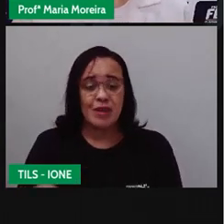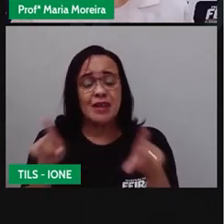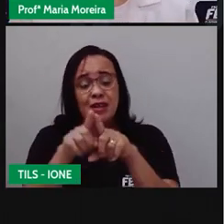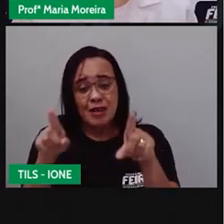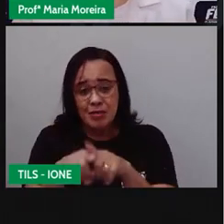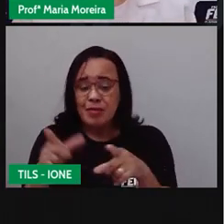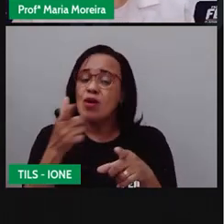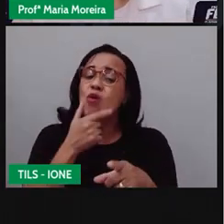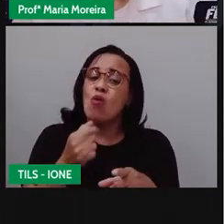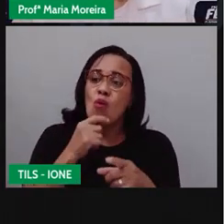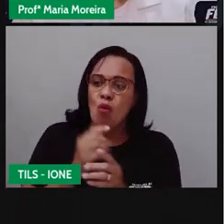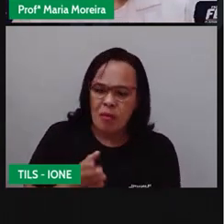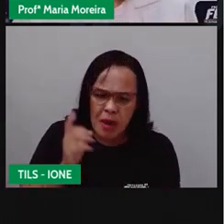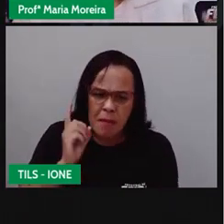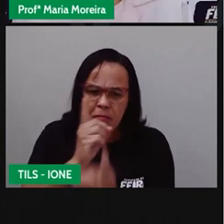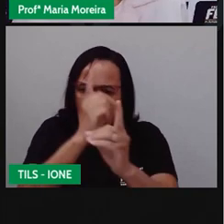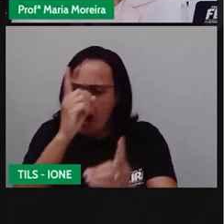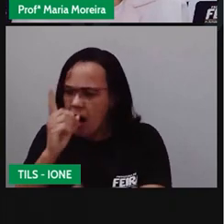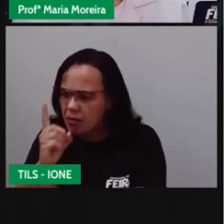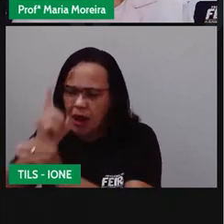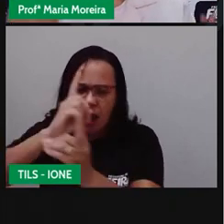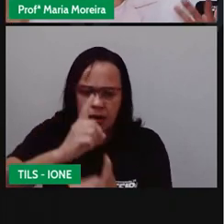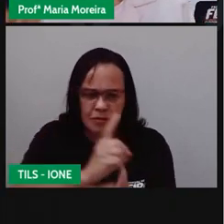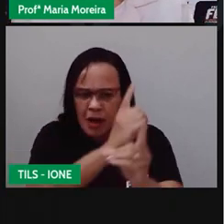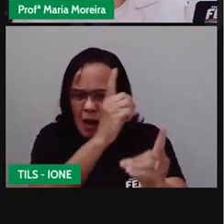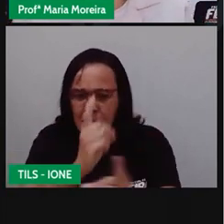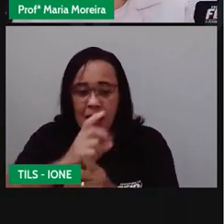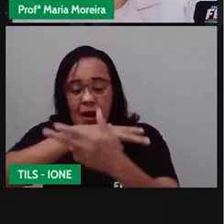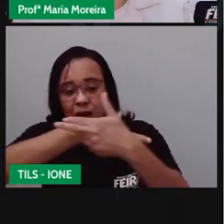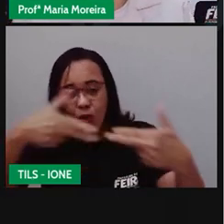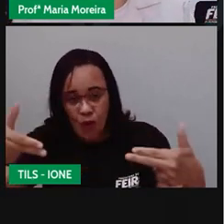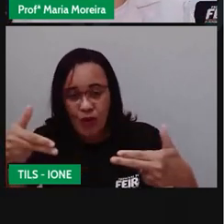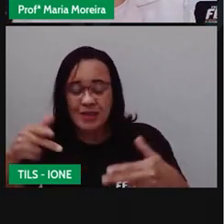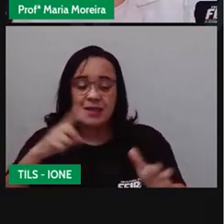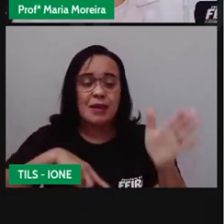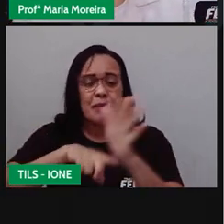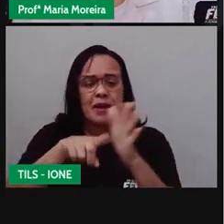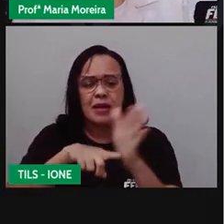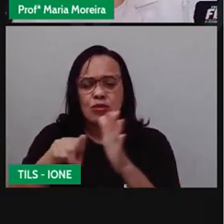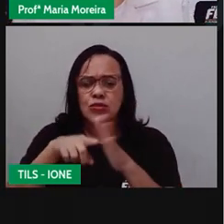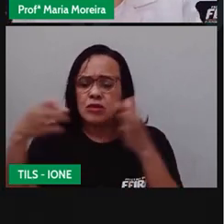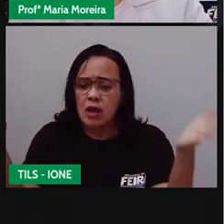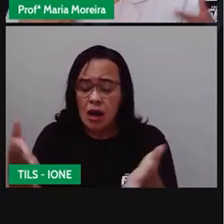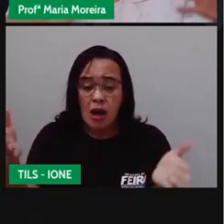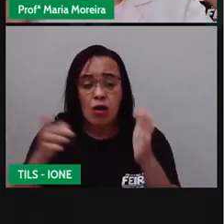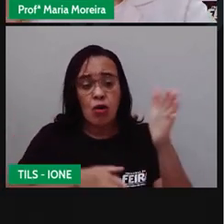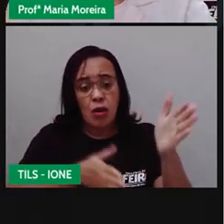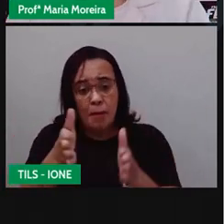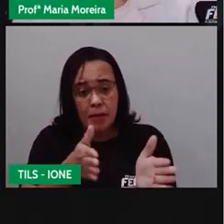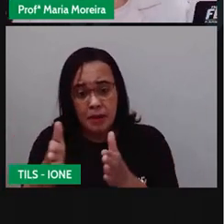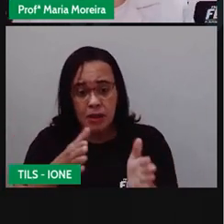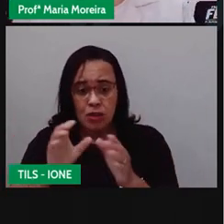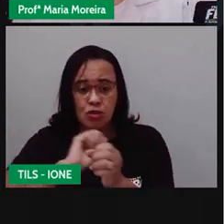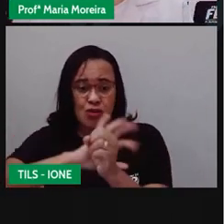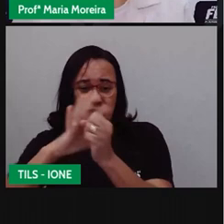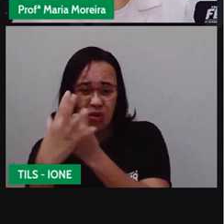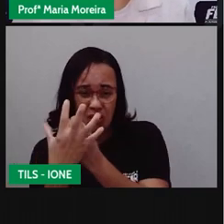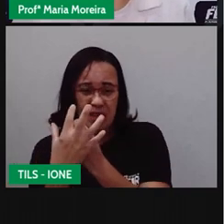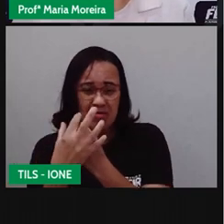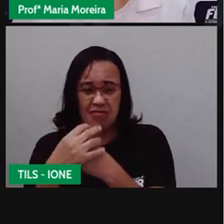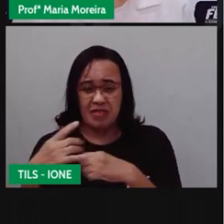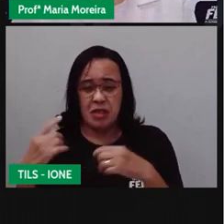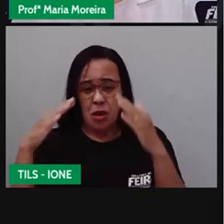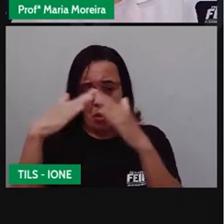coisas. Perguntinha, e aí? Nesse período de pandemia, nessa quarentena, né? Que vocês estão vivendo, que estamos todos vivendo aqui de